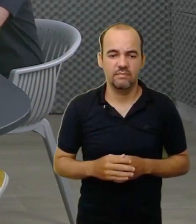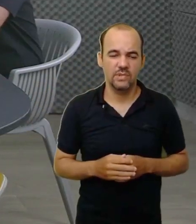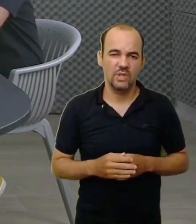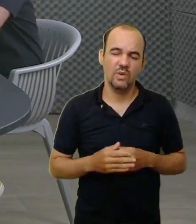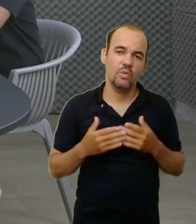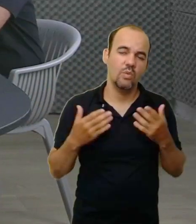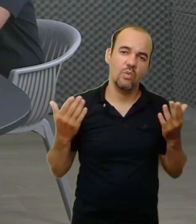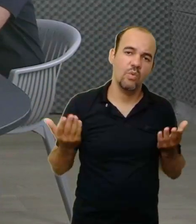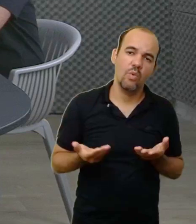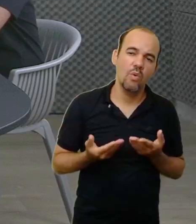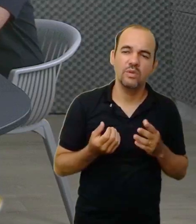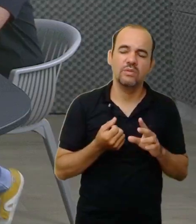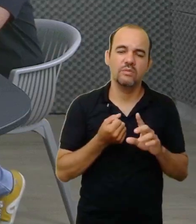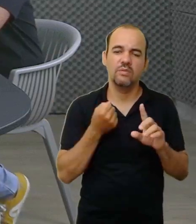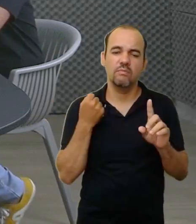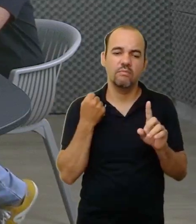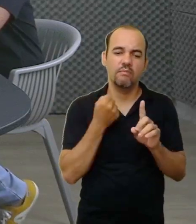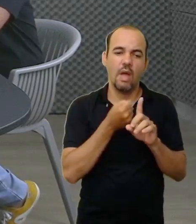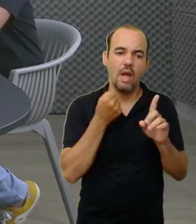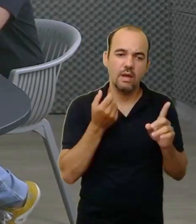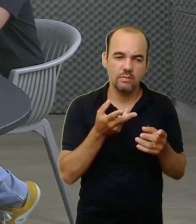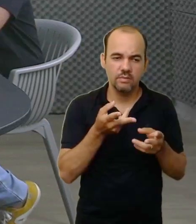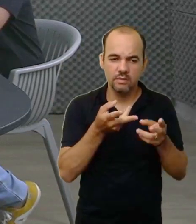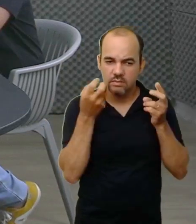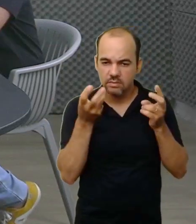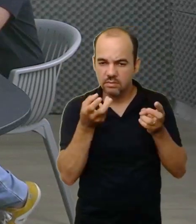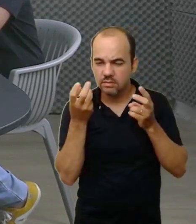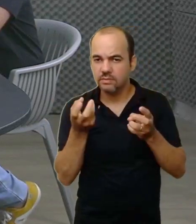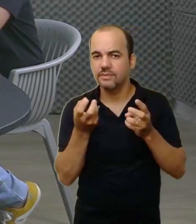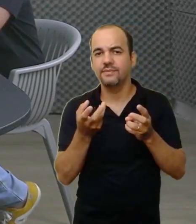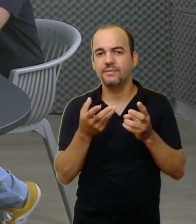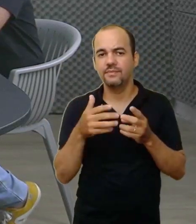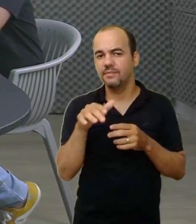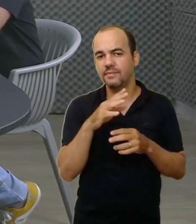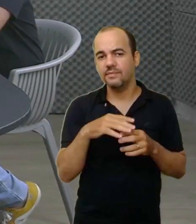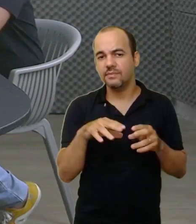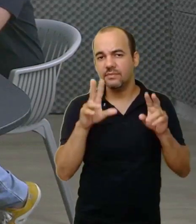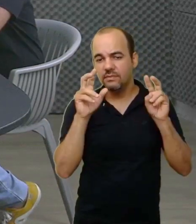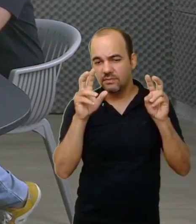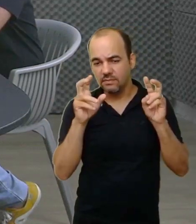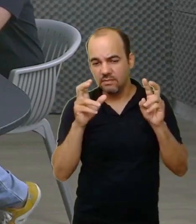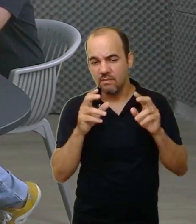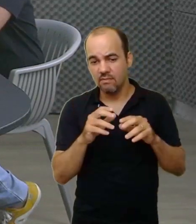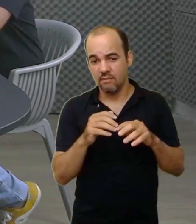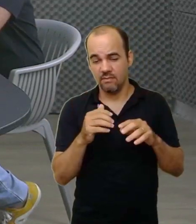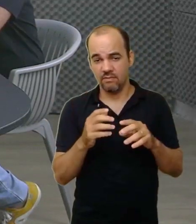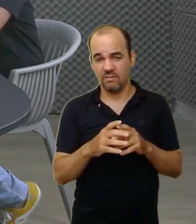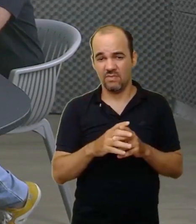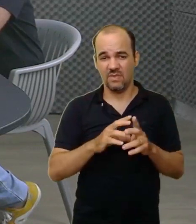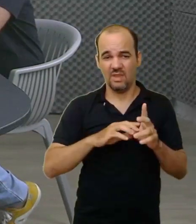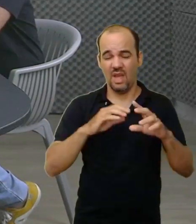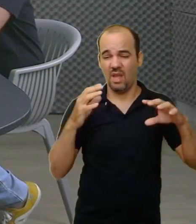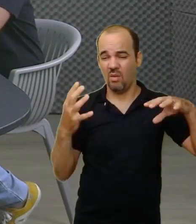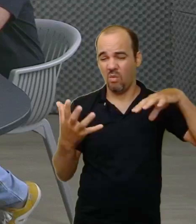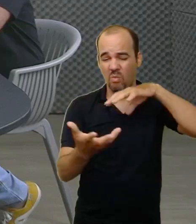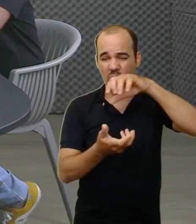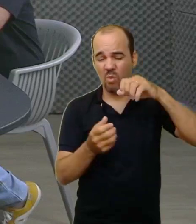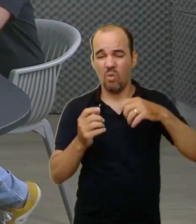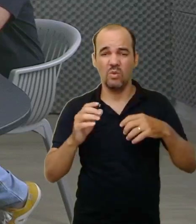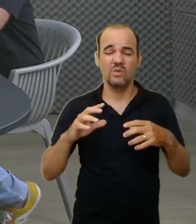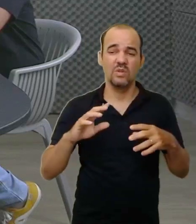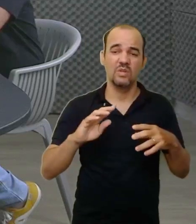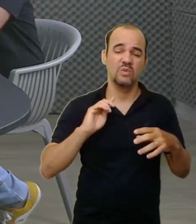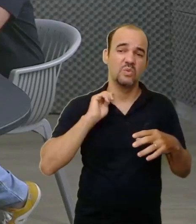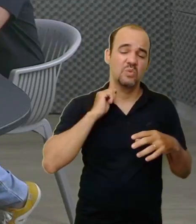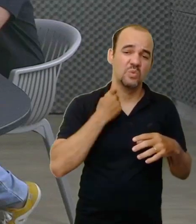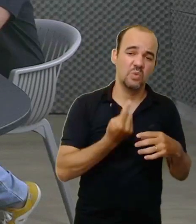hoje, Gabriela, que você consegue ver nessa coisa da mudança climática, da poluição? O que é que a gente teria hoje para